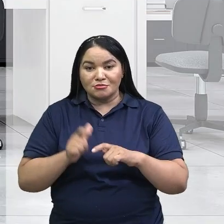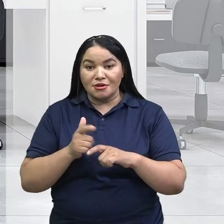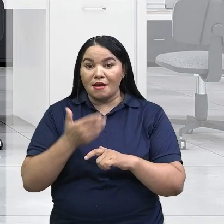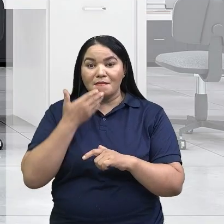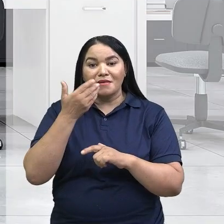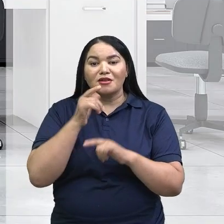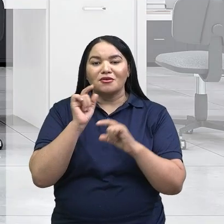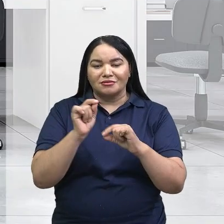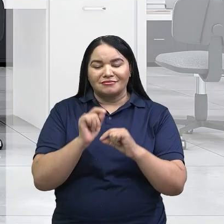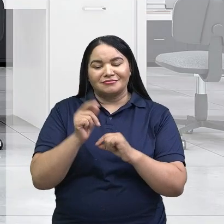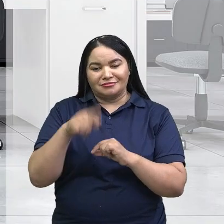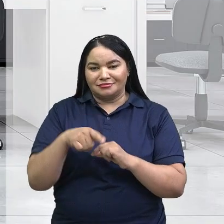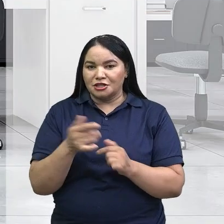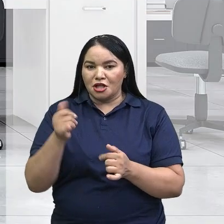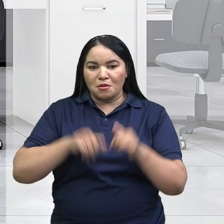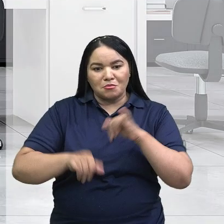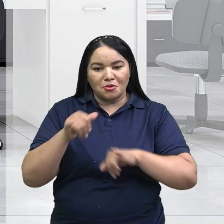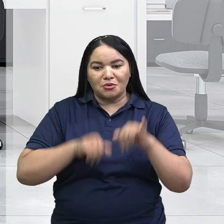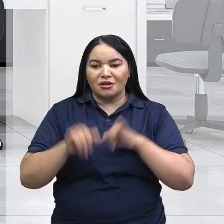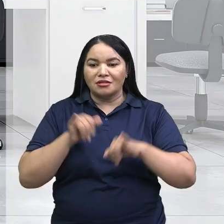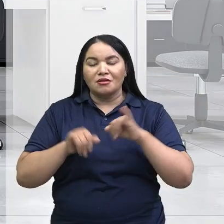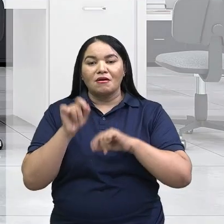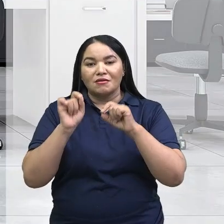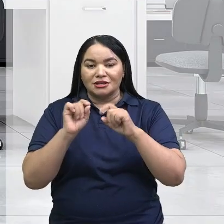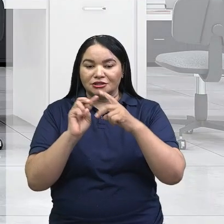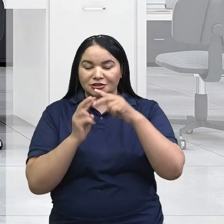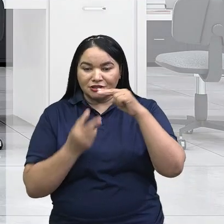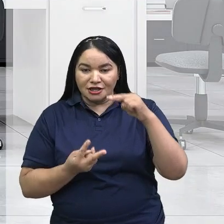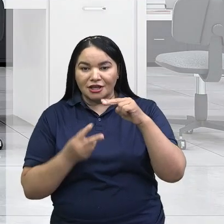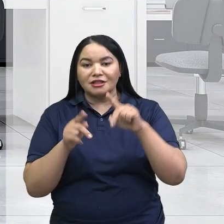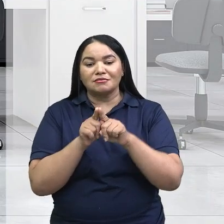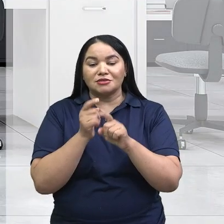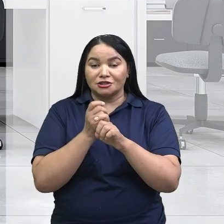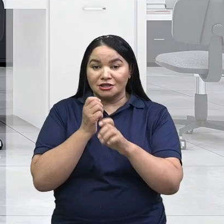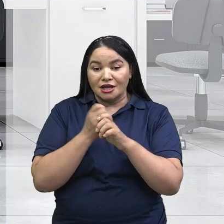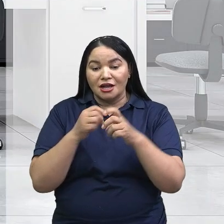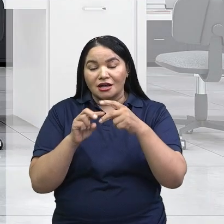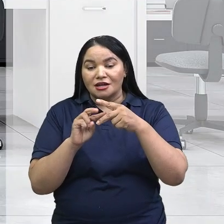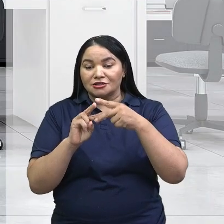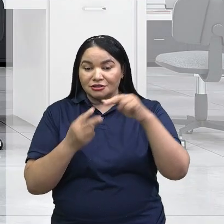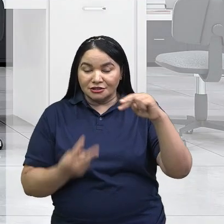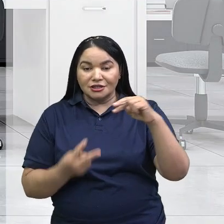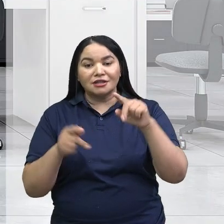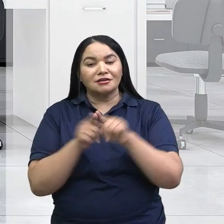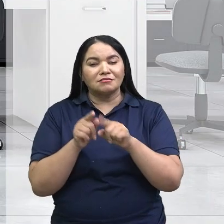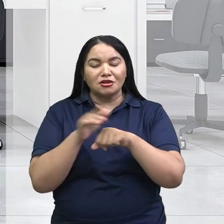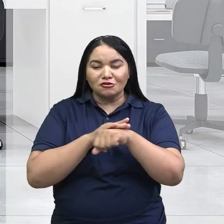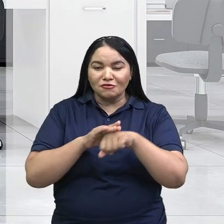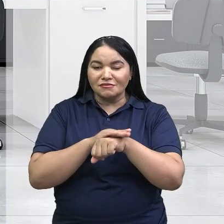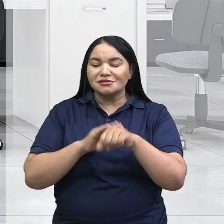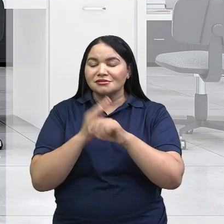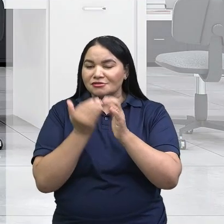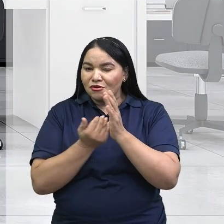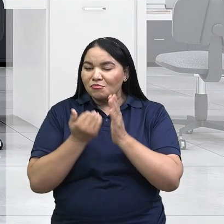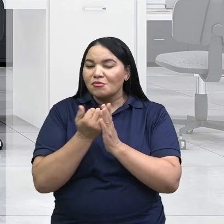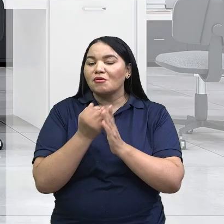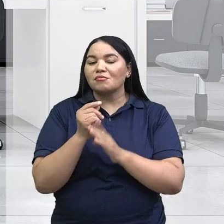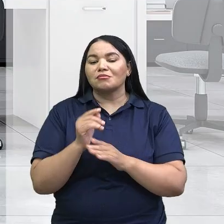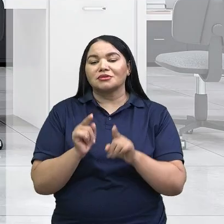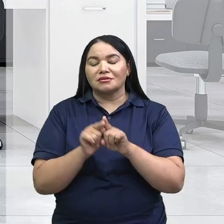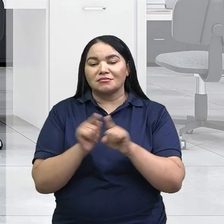conversar um pouco mais, né? Um laboratório aí de genética, de engenharia genética, para a gente conversar um pouco mais sobre essas técnicas ali